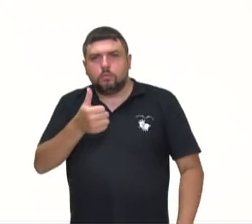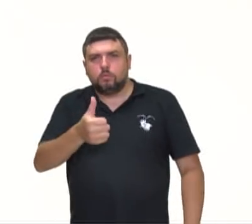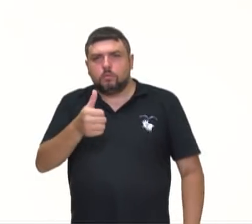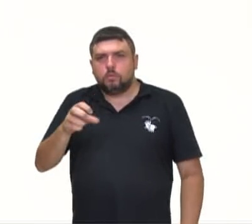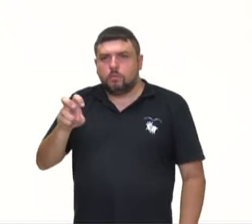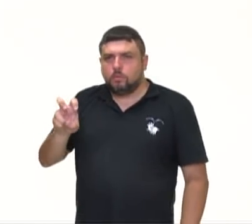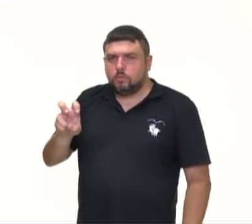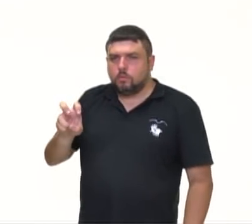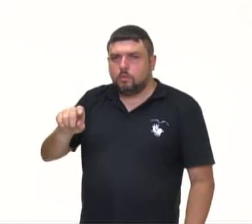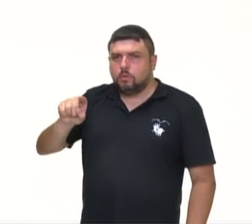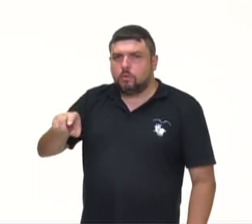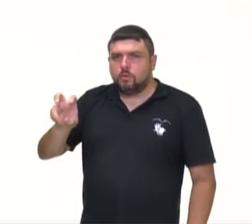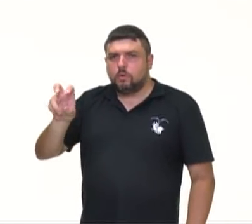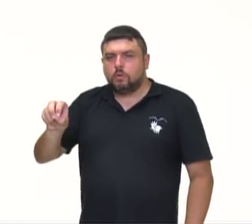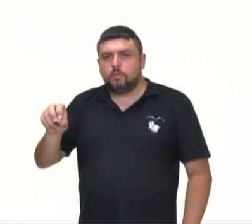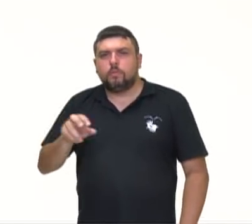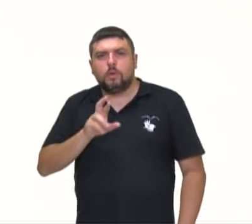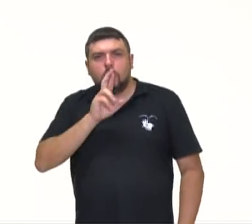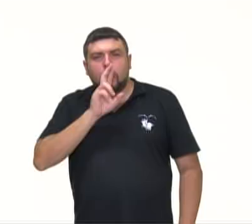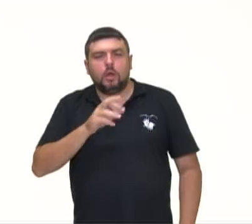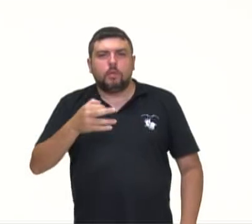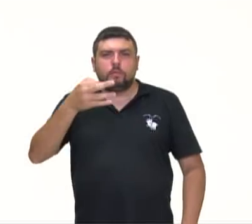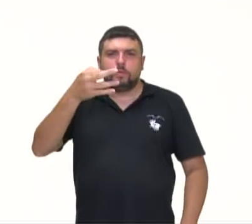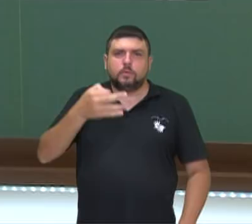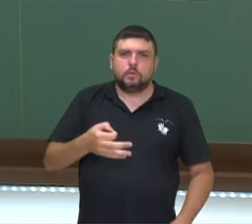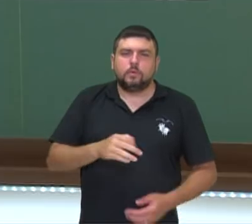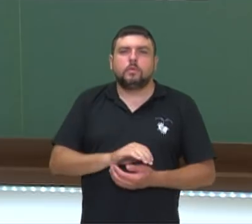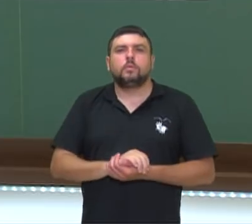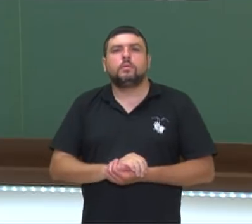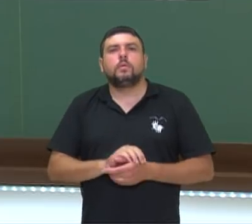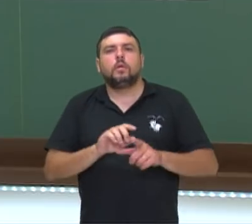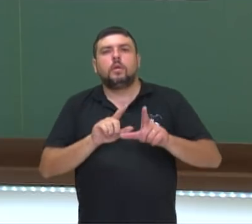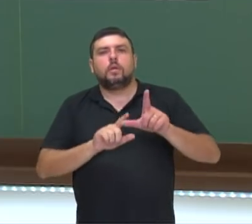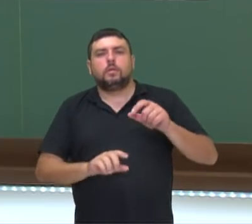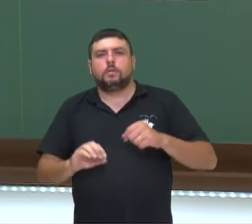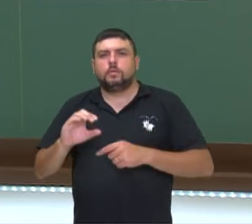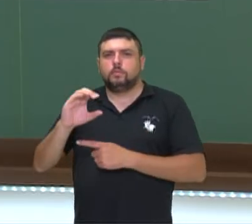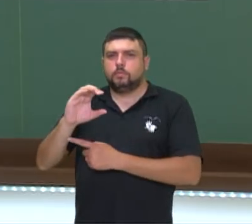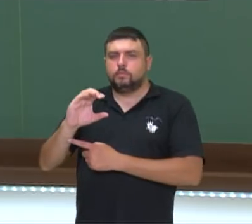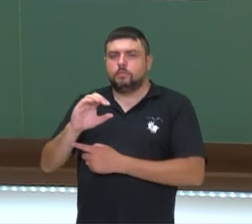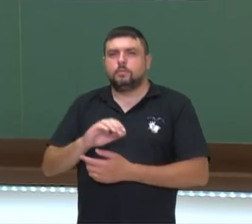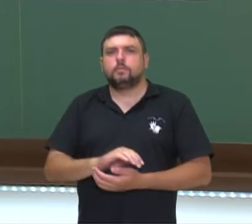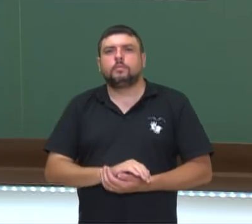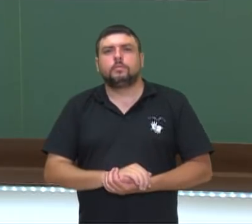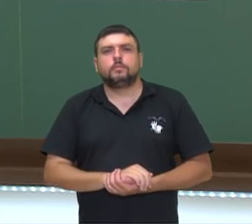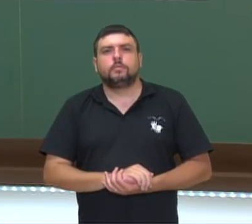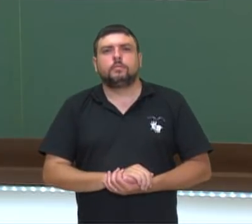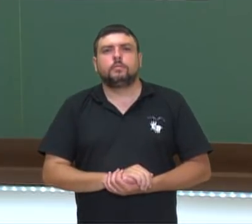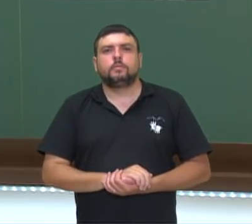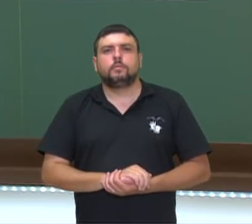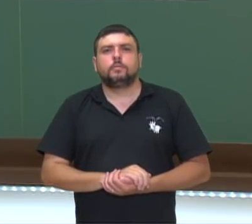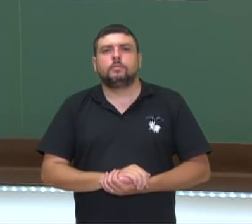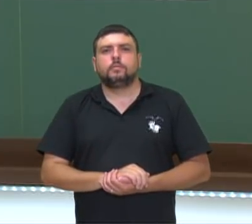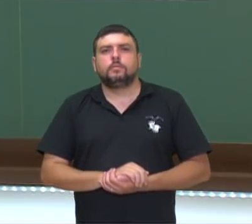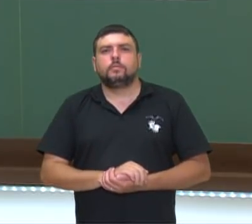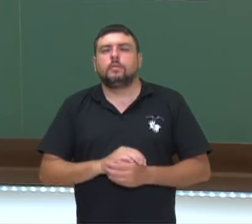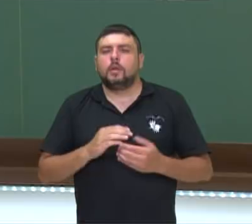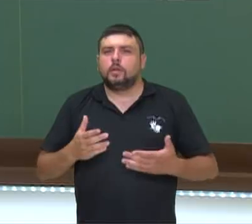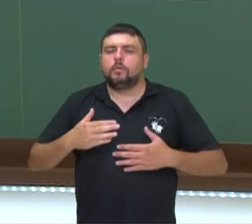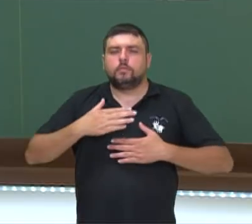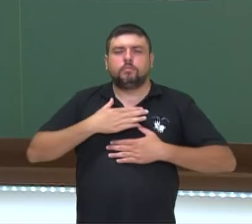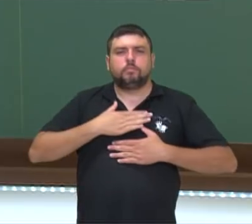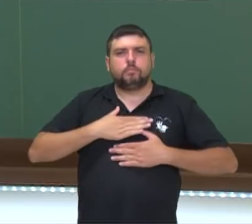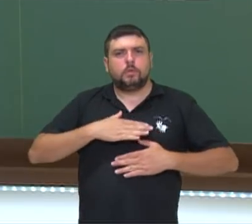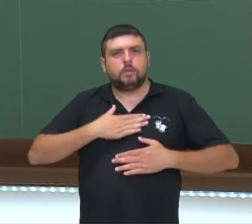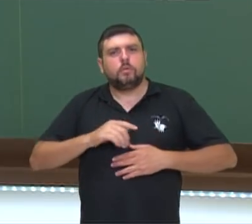R$115,50. A alternativa correta, portanto, é a letra C. Tranquilo, né? Essa é uma questão que caiu